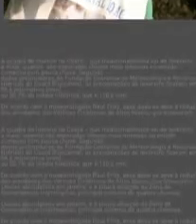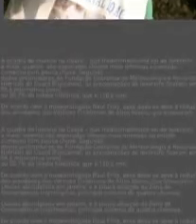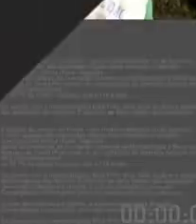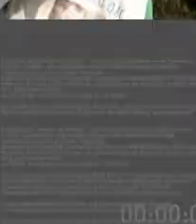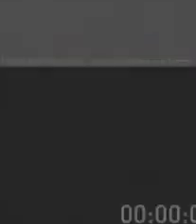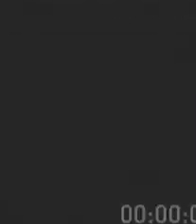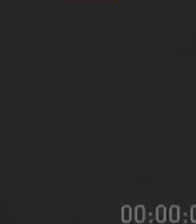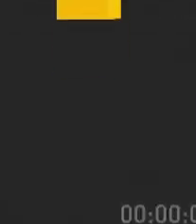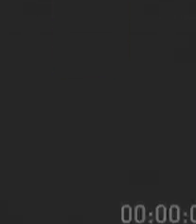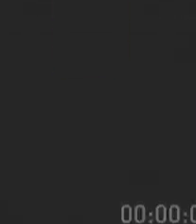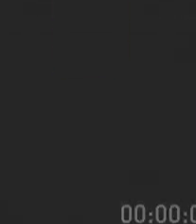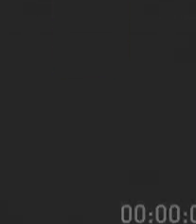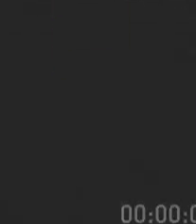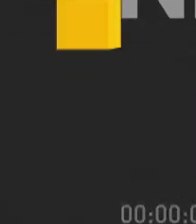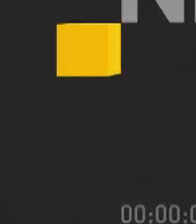ae